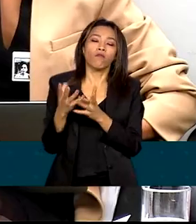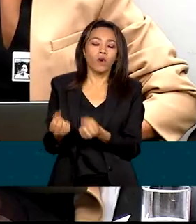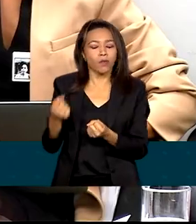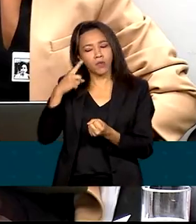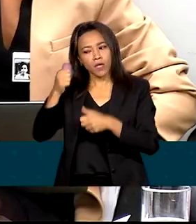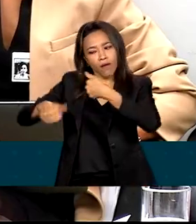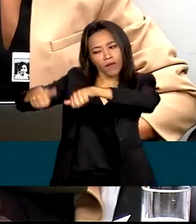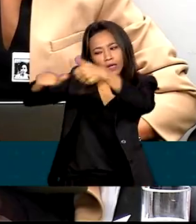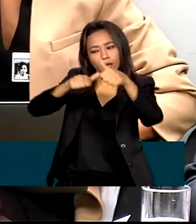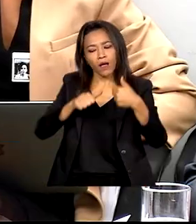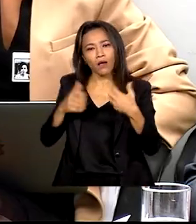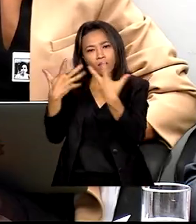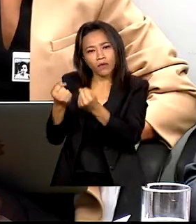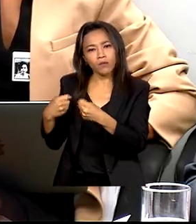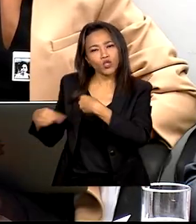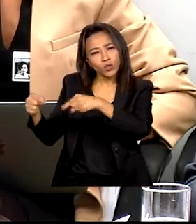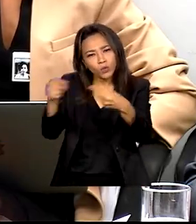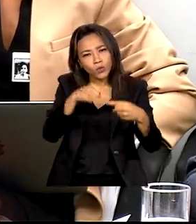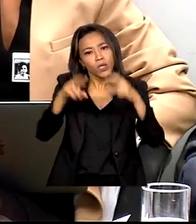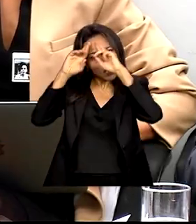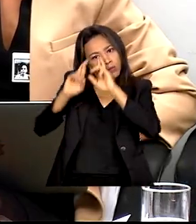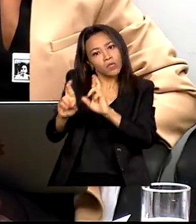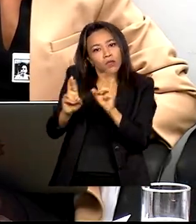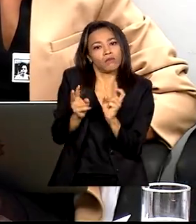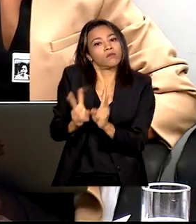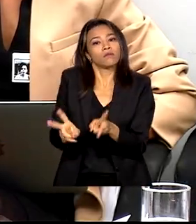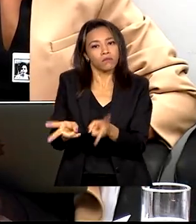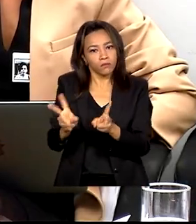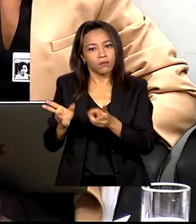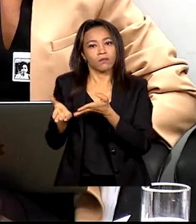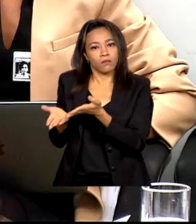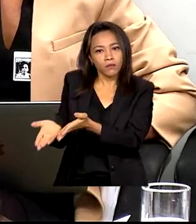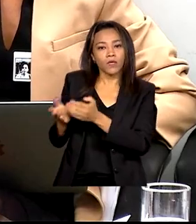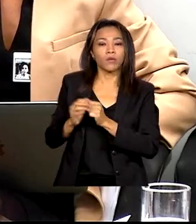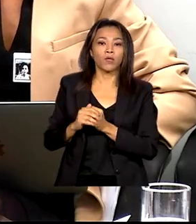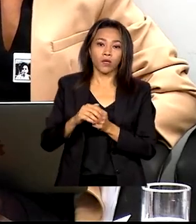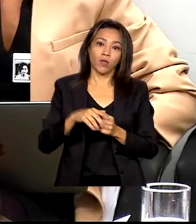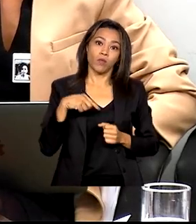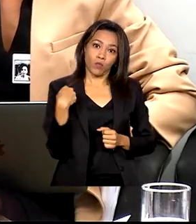de forma democrática de forma respeitosa é porque nós fazemos parte de uma democracia